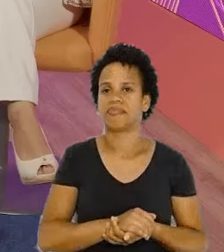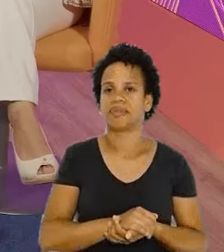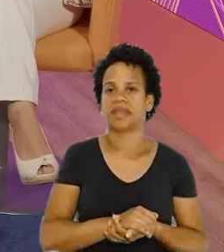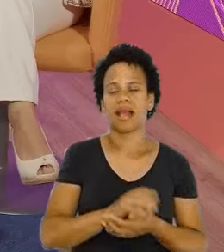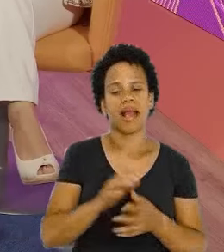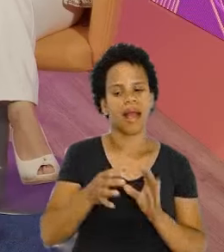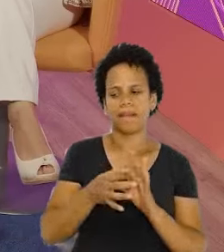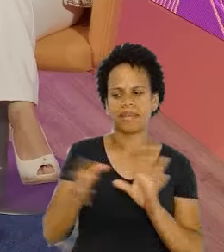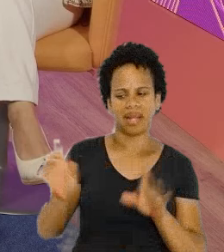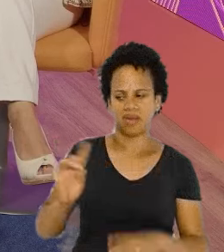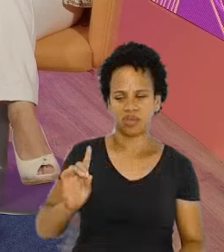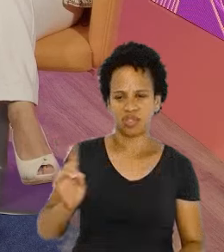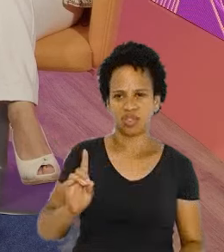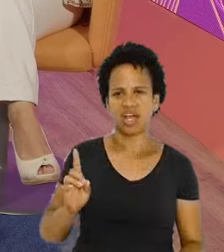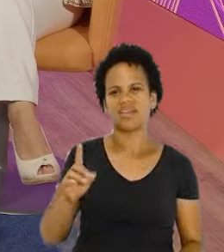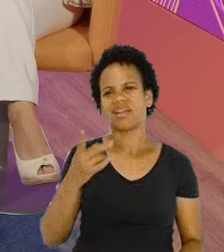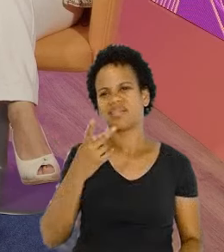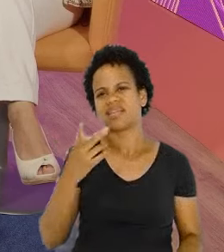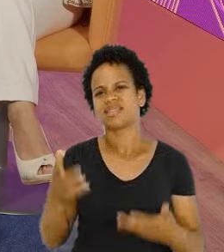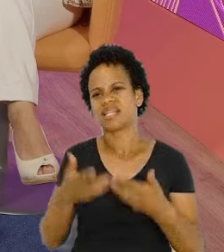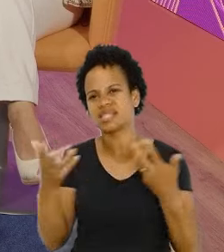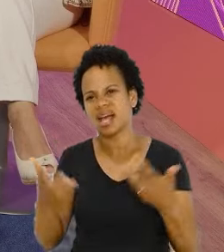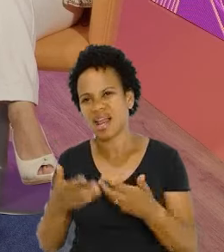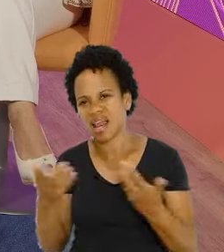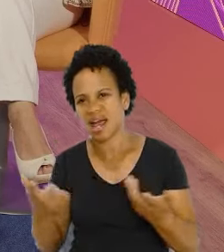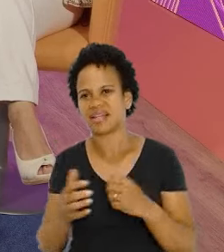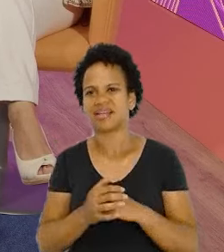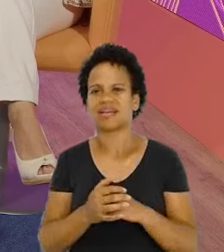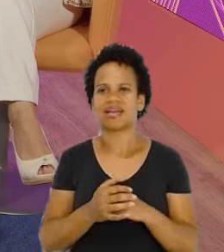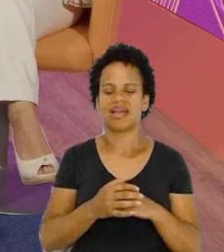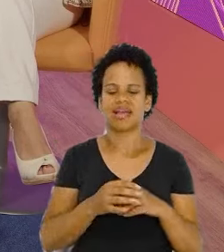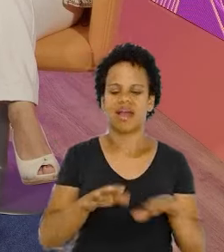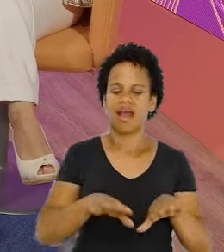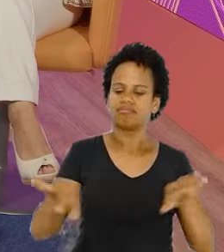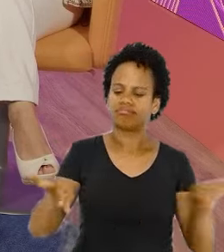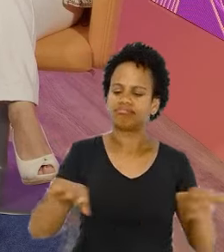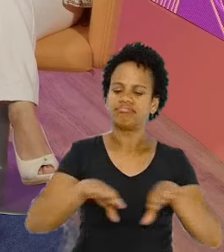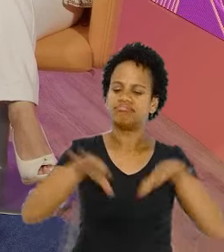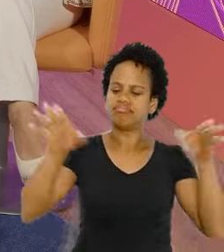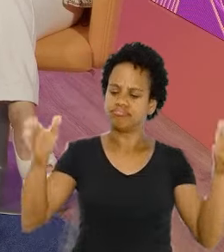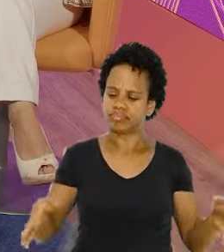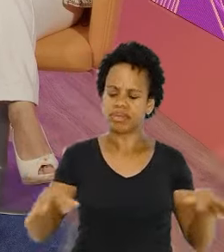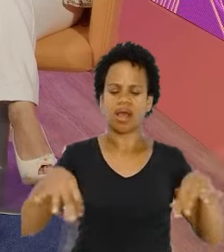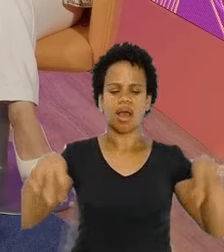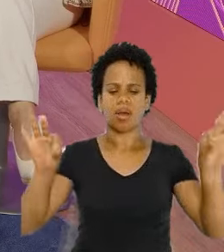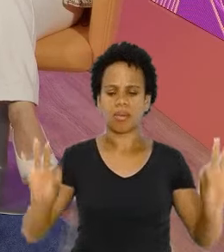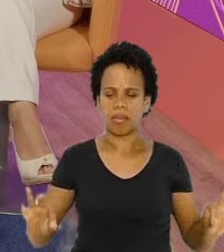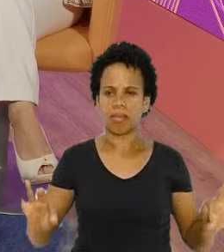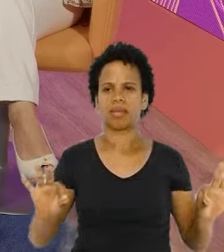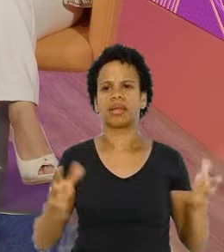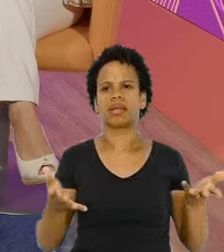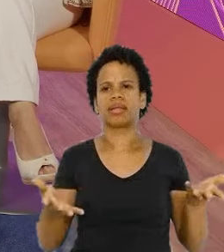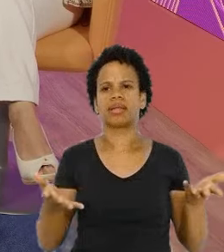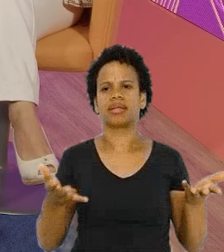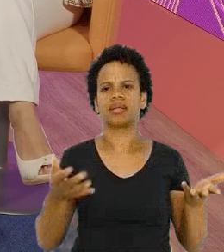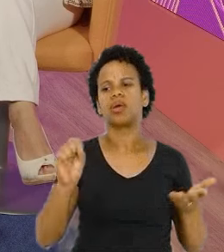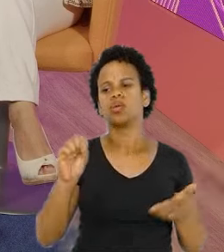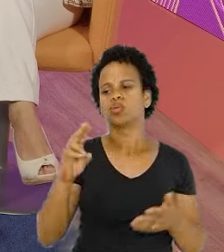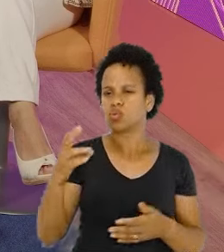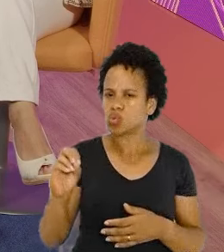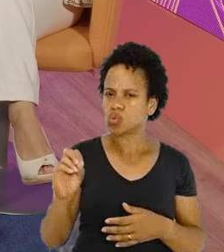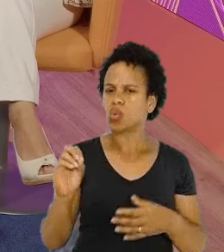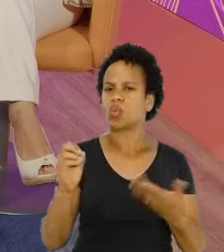gente faz uma salada né faz uma salada arruma a mesa Vamos fazer uma sobremesa mais a comida o